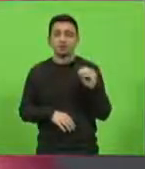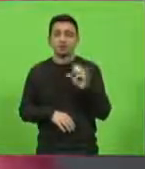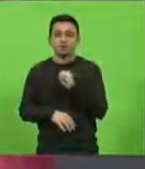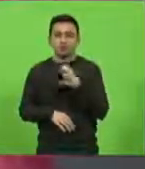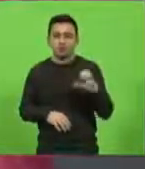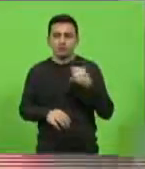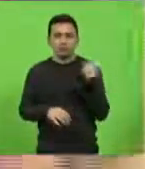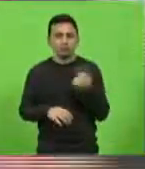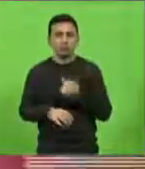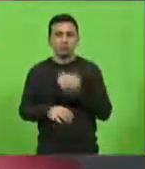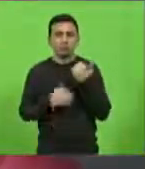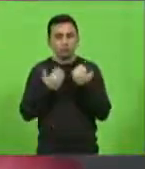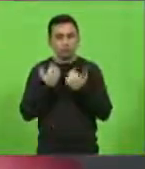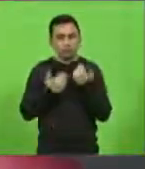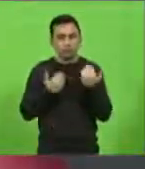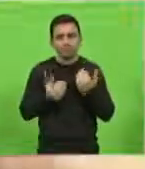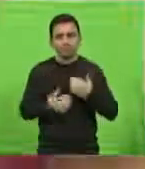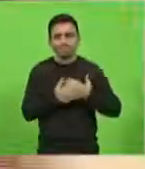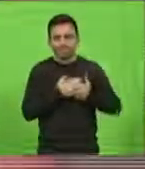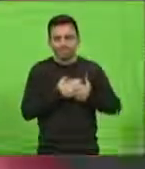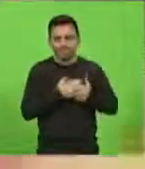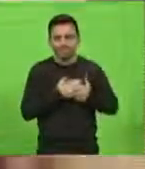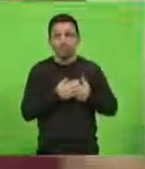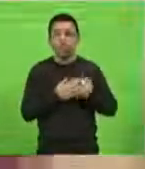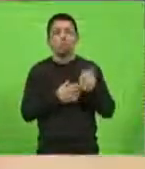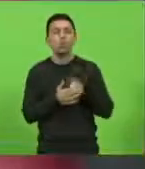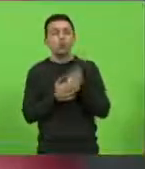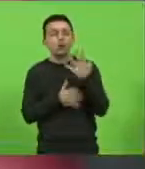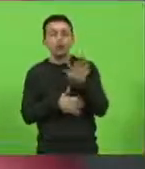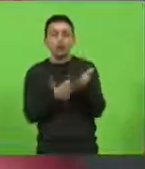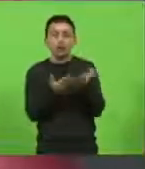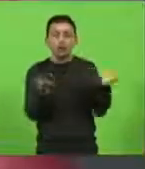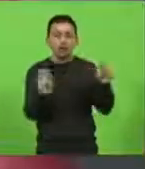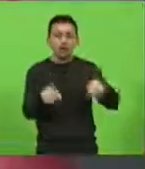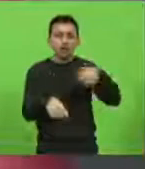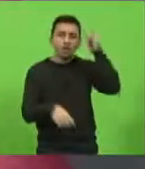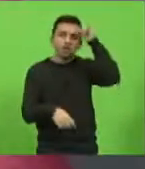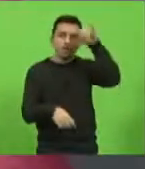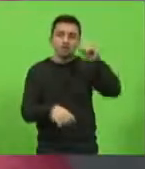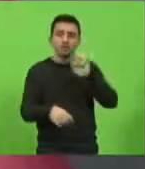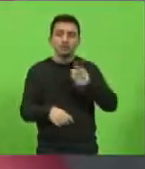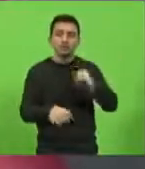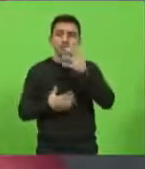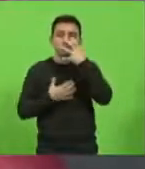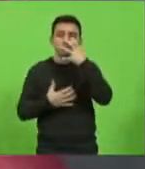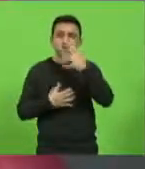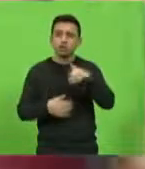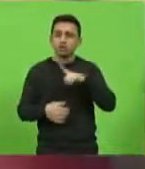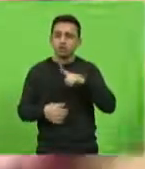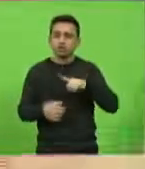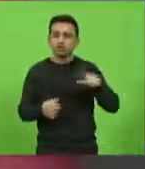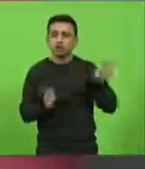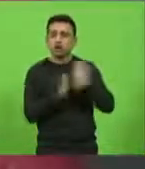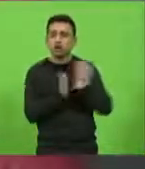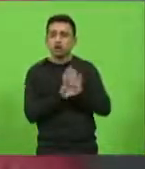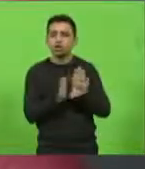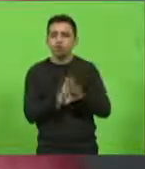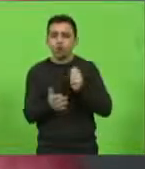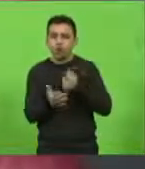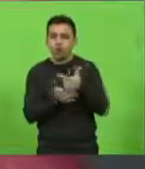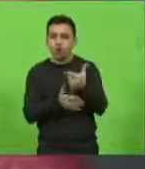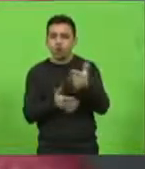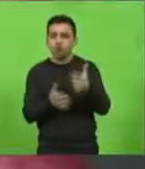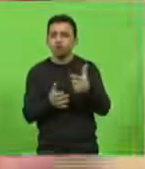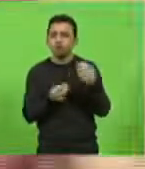sua vida em Santa Catarina fico pensando quantos deles poderiam ter sido evitados se respirador estivessem disponíveis comprados e entregues